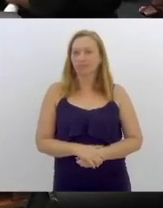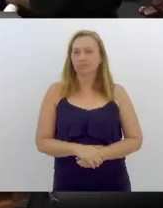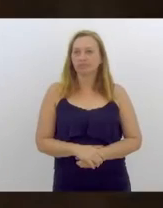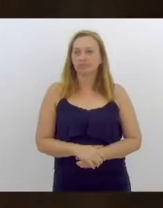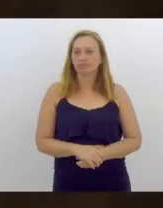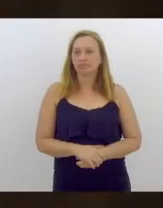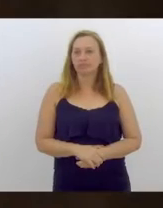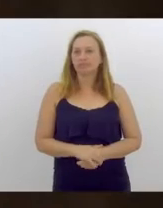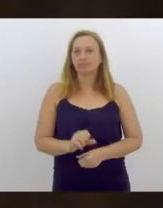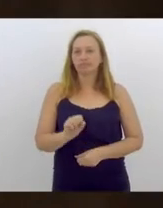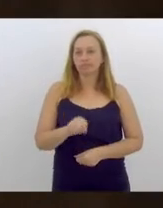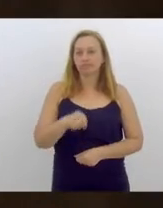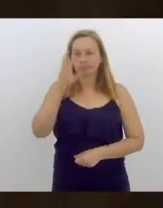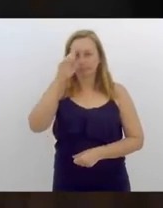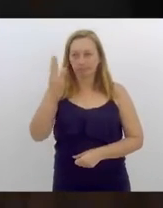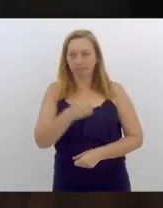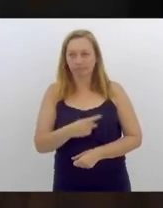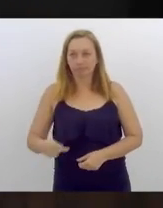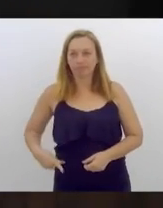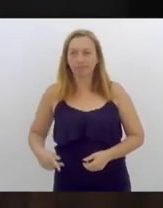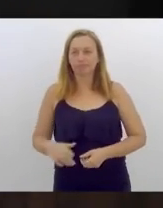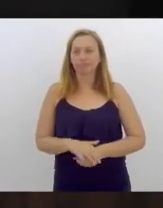parecia favorável